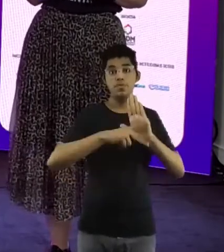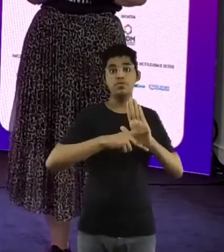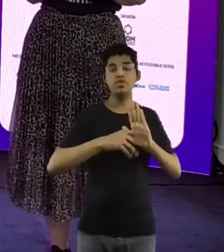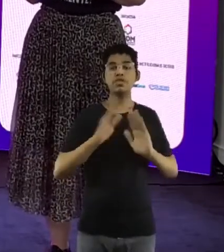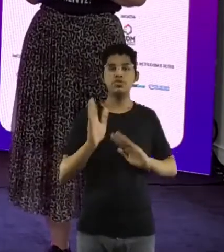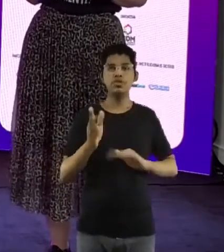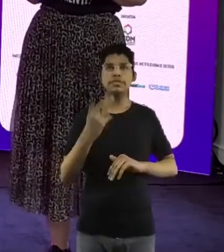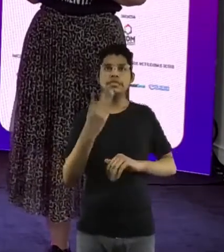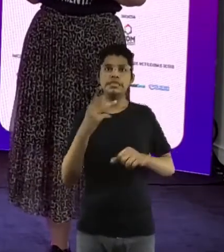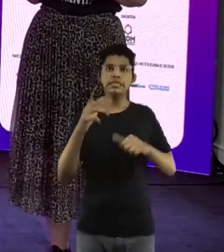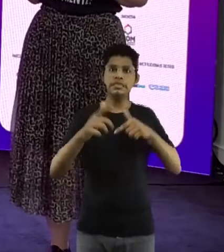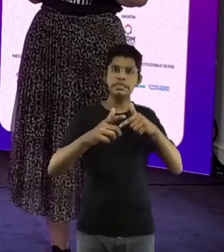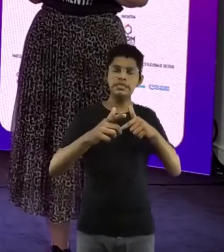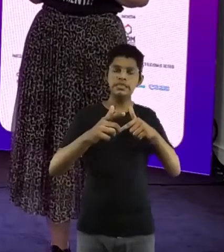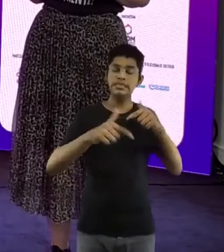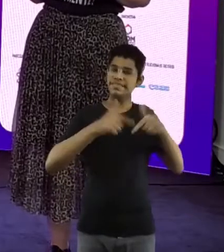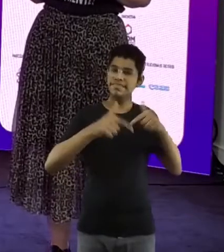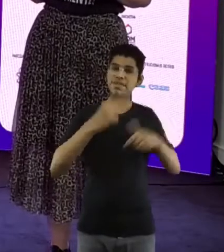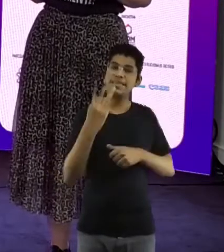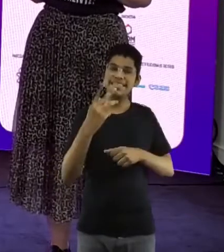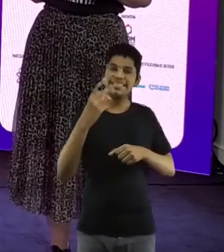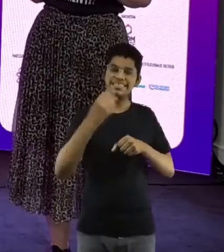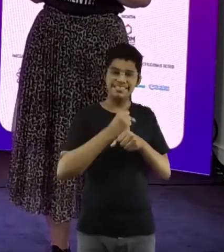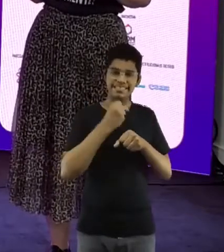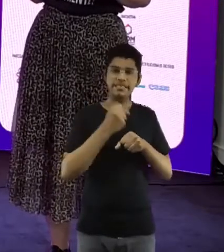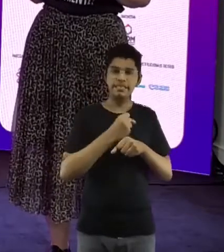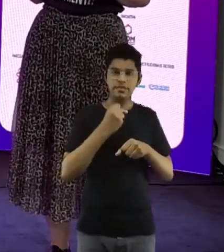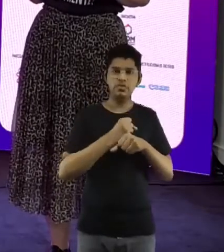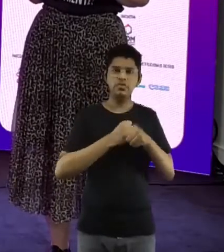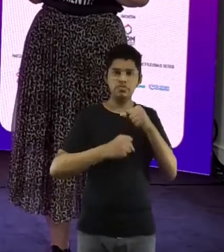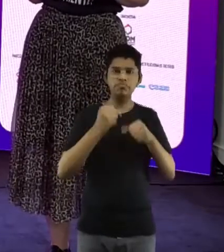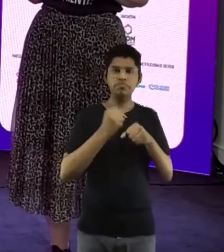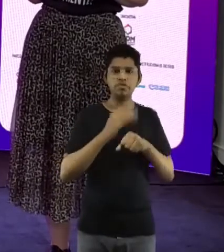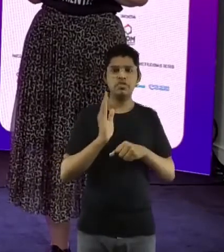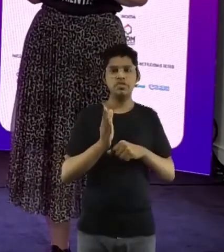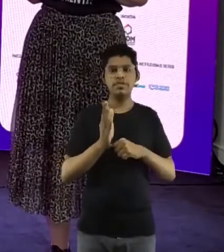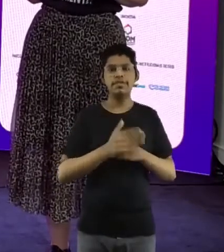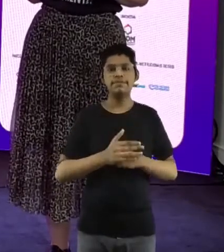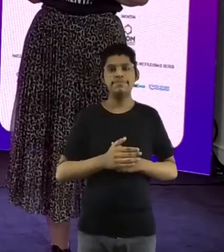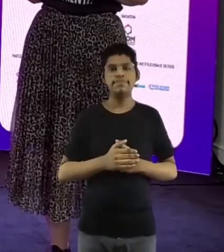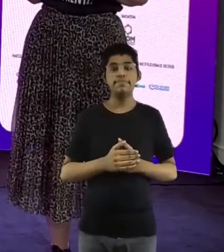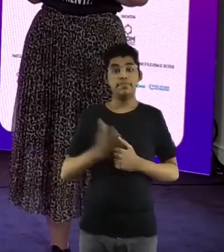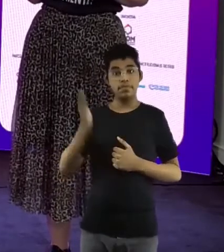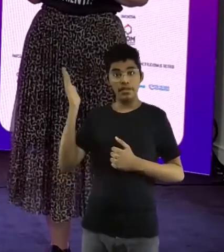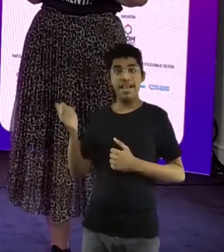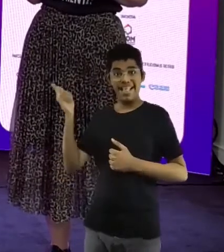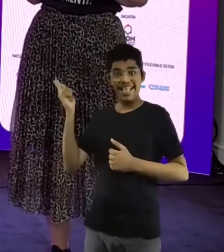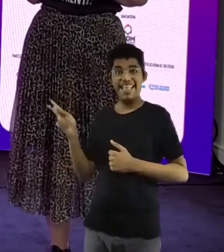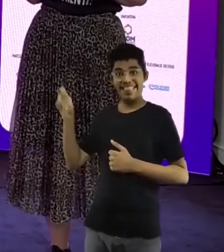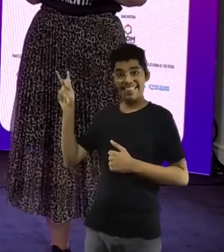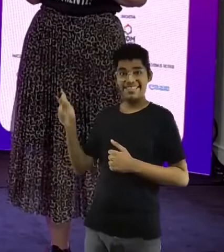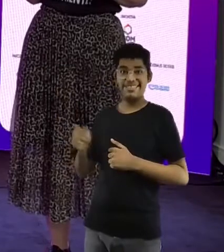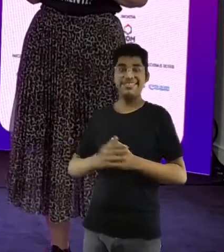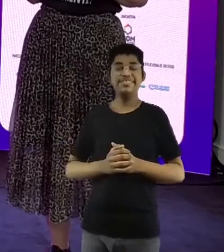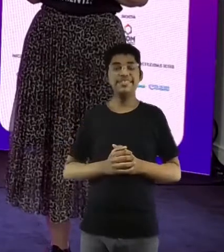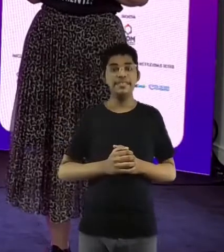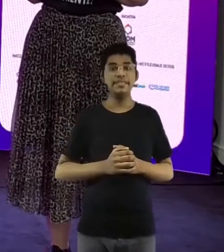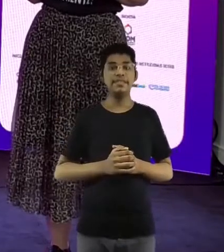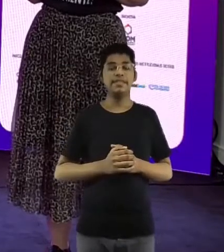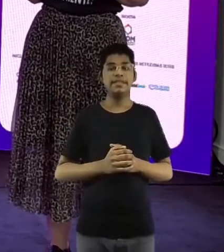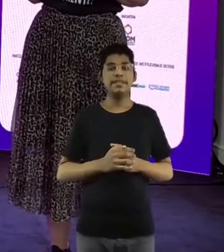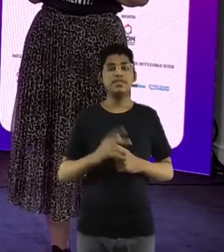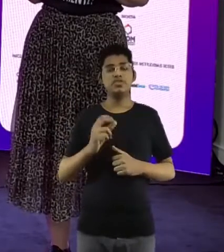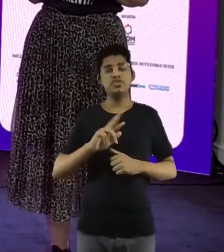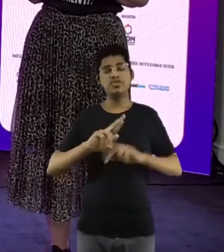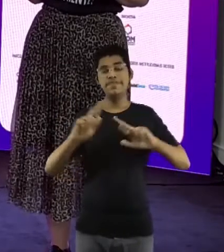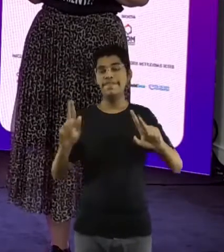Carol? E a Cristiane e a Chay, um pouco diferente de mim e da Carol, que somos aquelas que aprenderam a